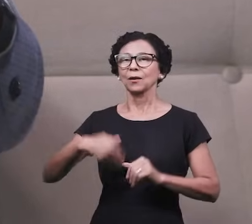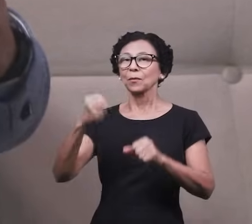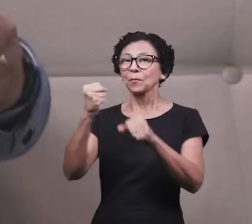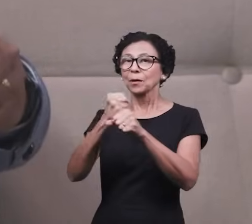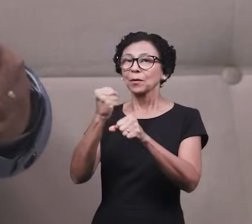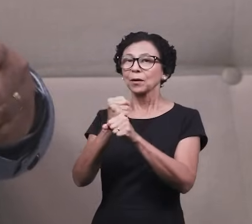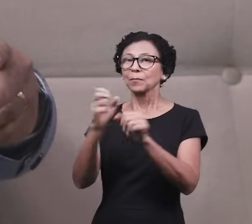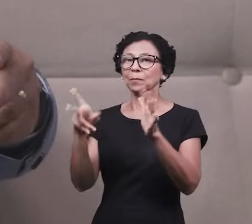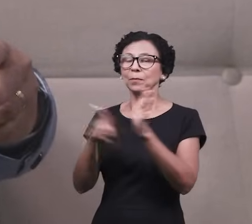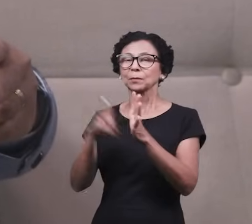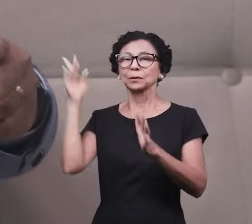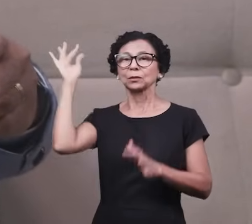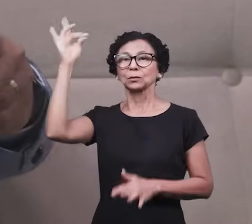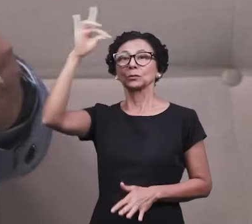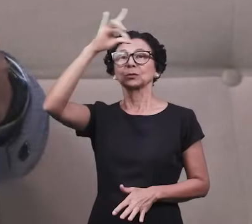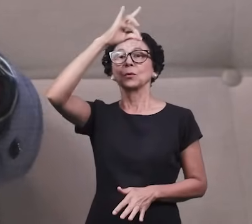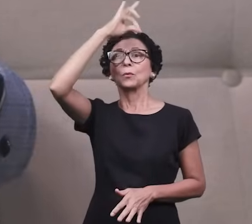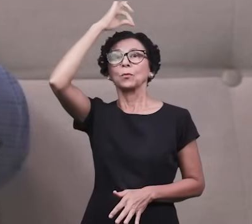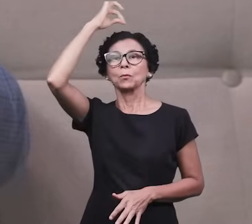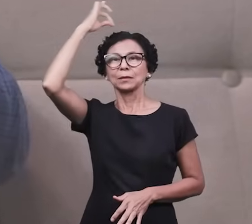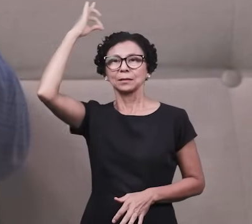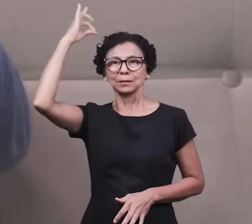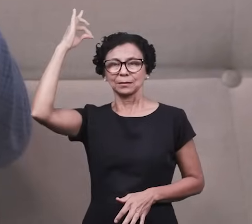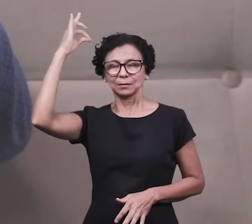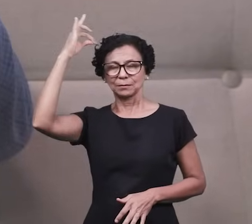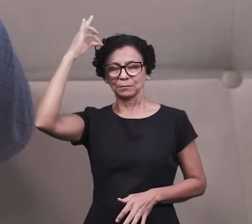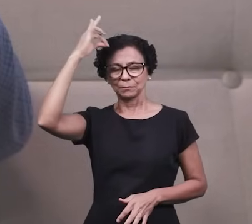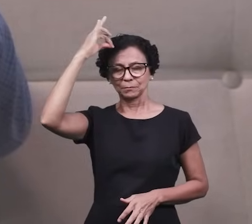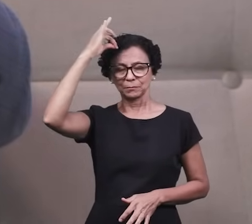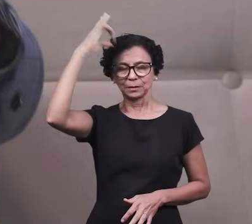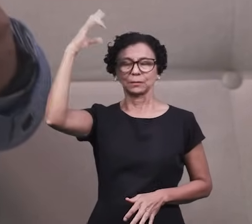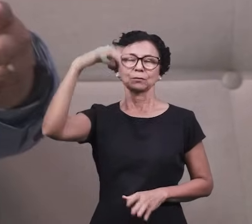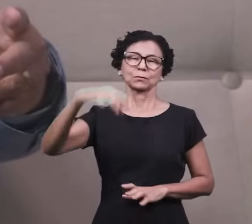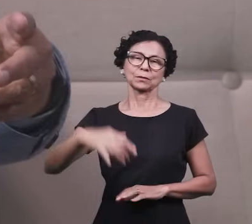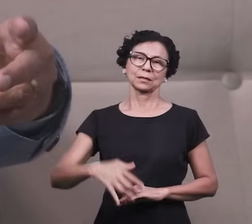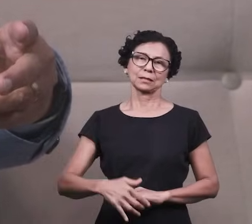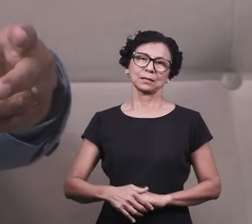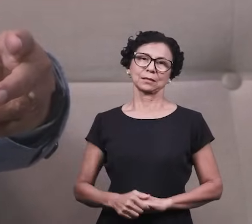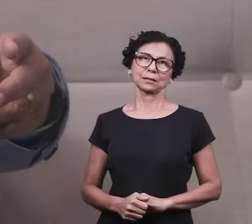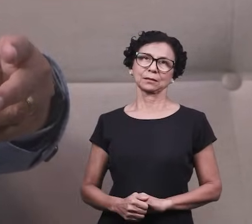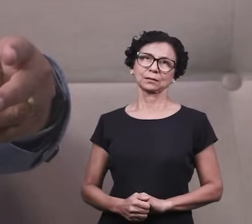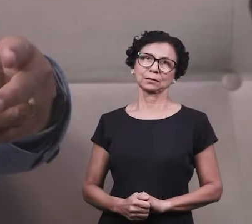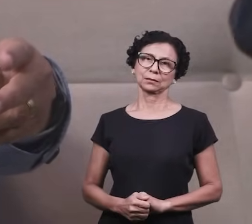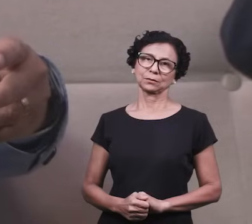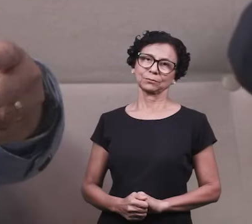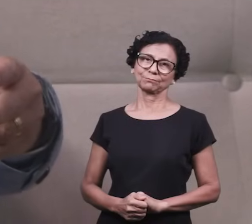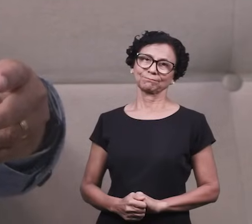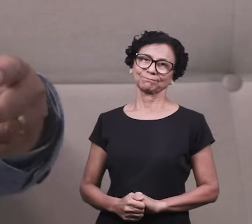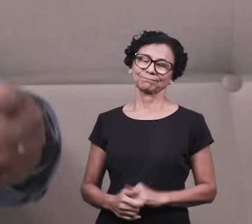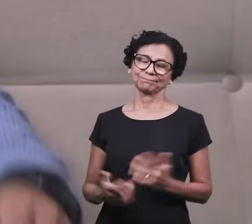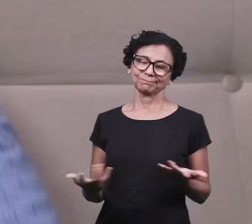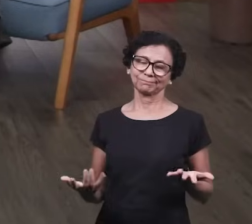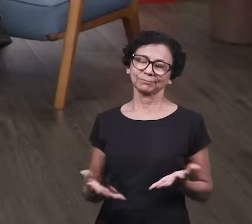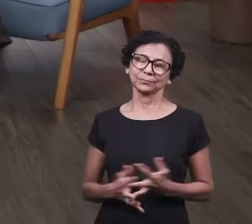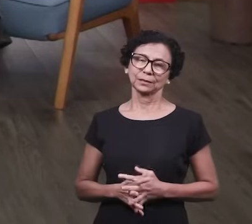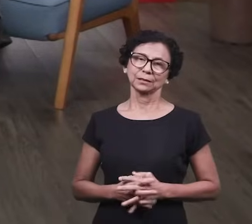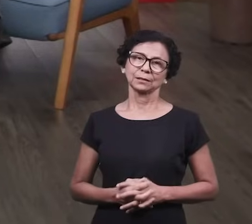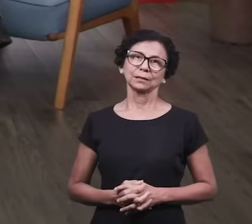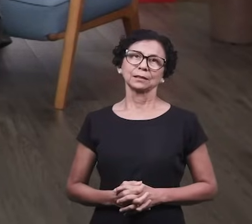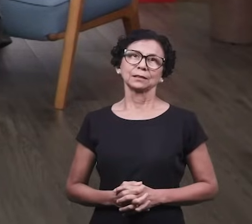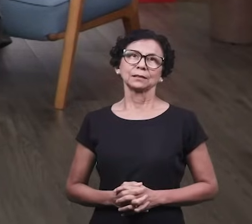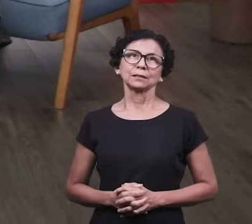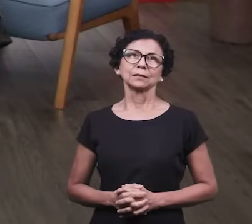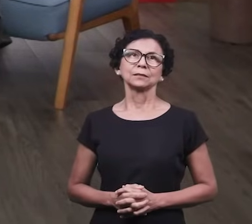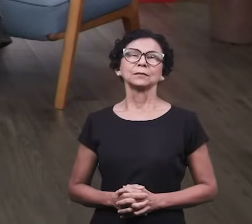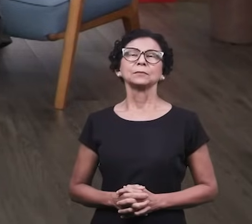obra que ele faz, Glória a Deus. é o transporte que ele E providencia. nós estamos ao redor dela. Exatamente, né? Glória a É